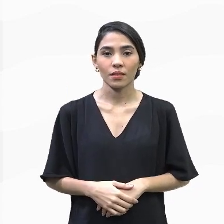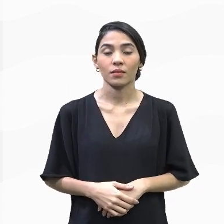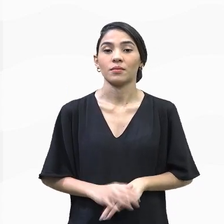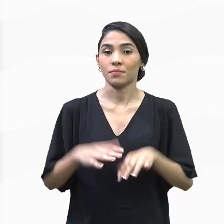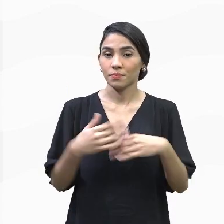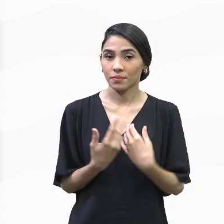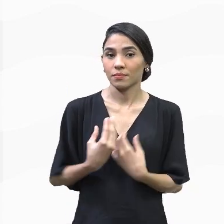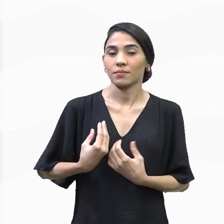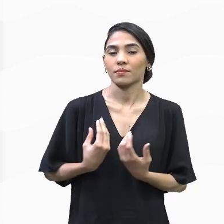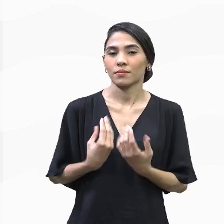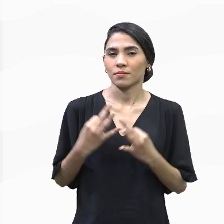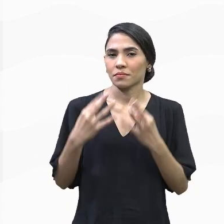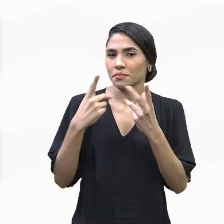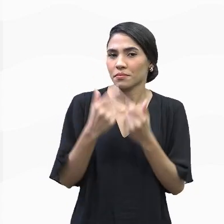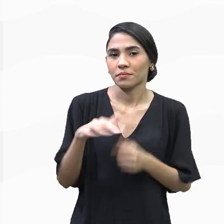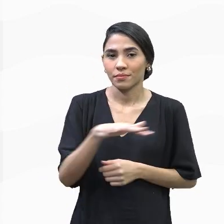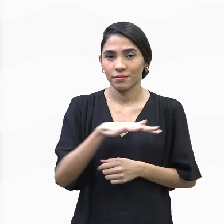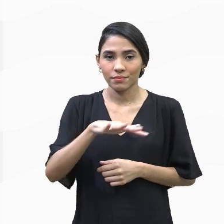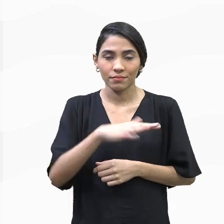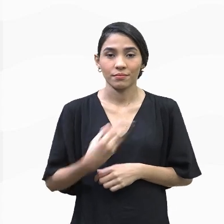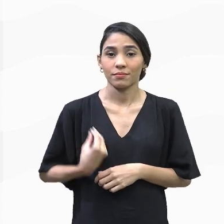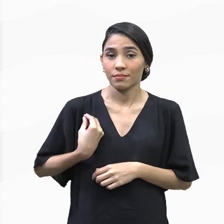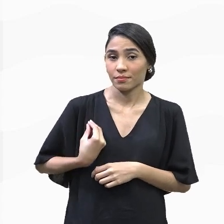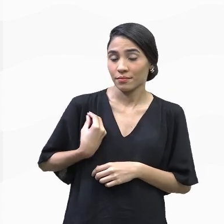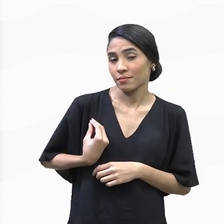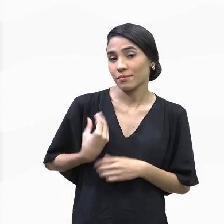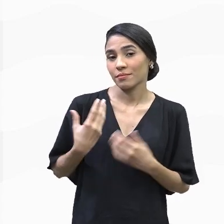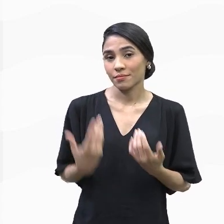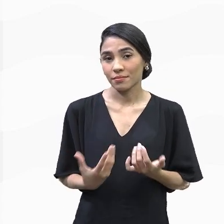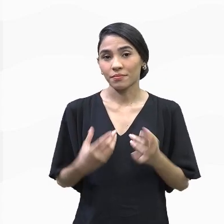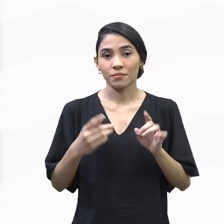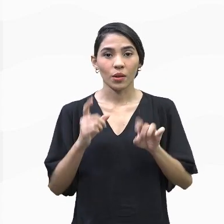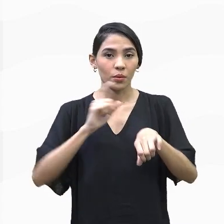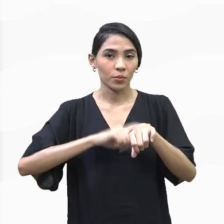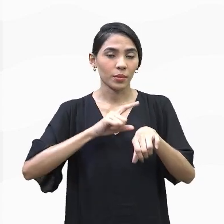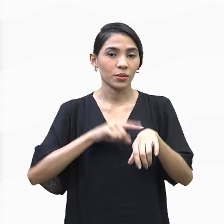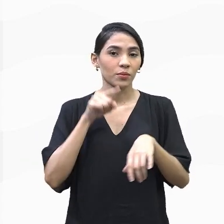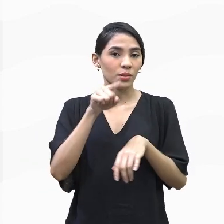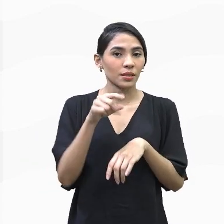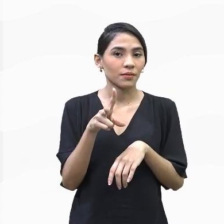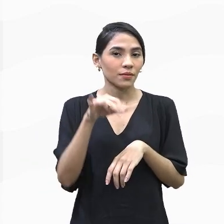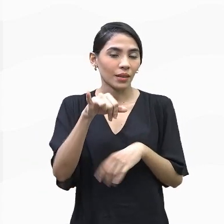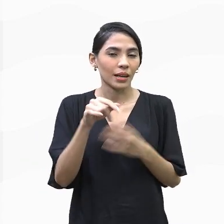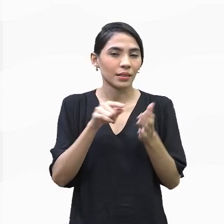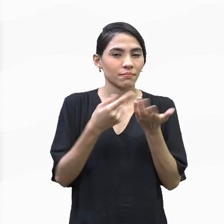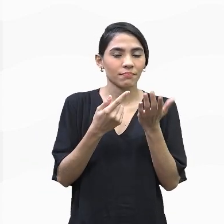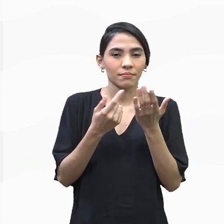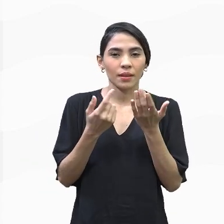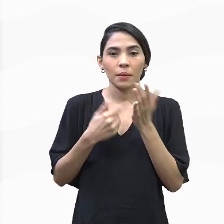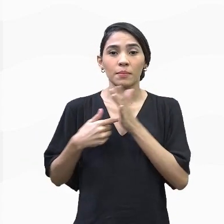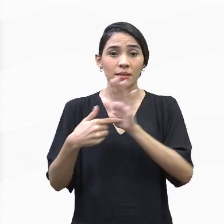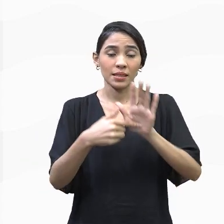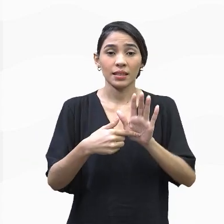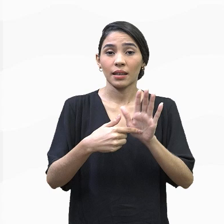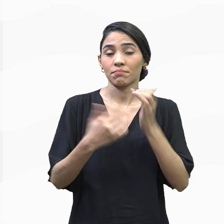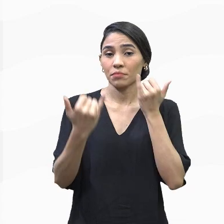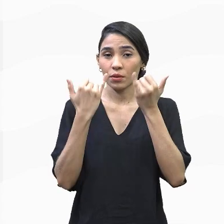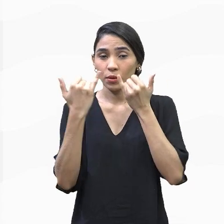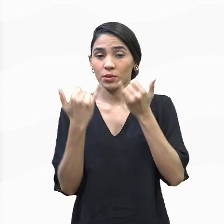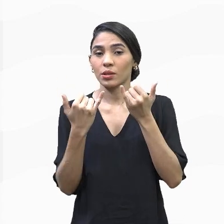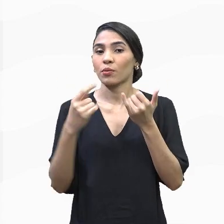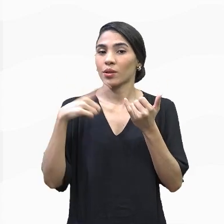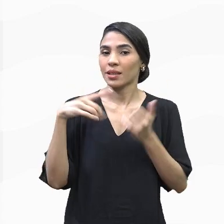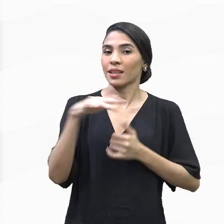ela está presente em tudo da nossa vida. E não é à toa que, quando vai se mostrar resultados, lá vem a matemática com